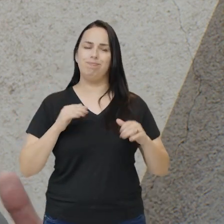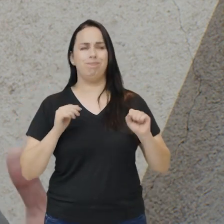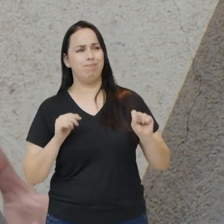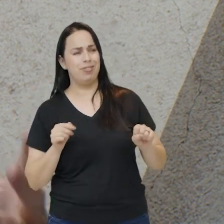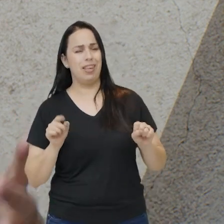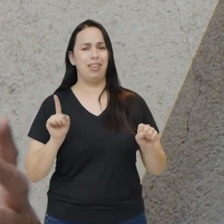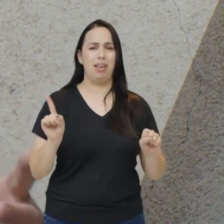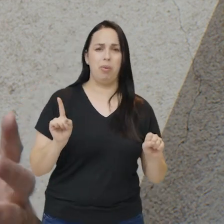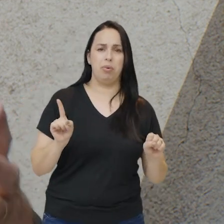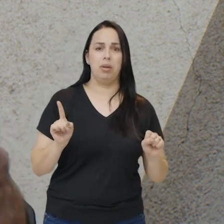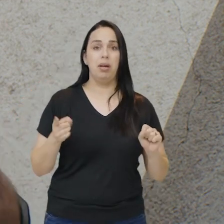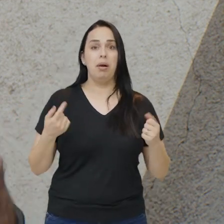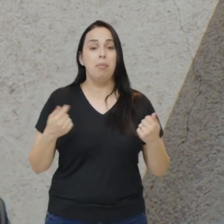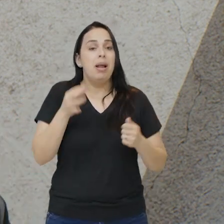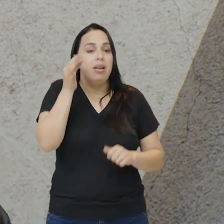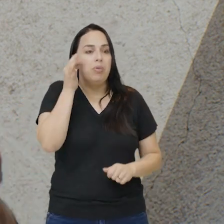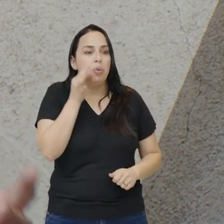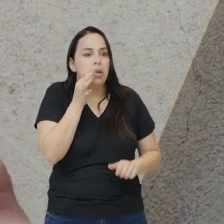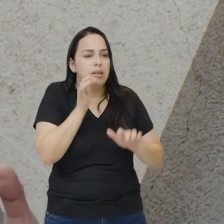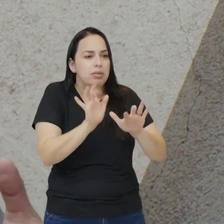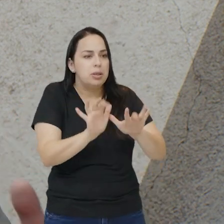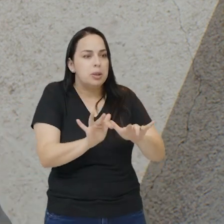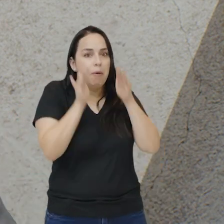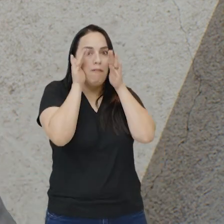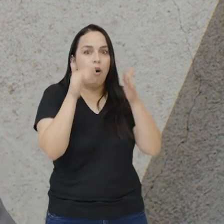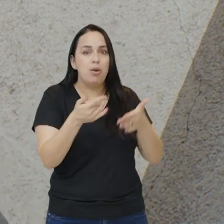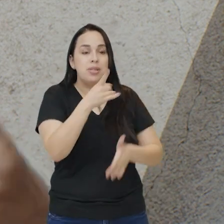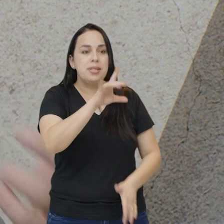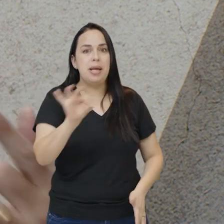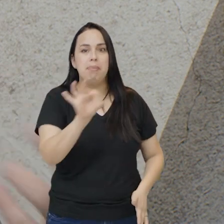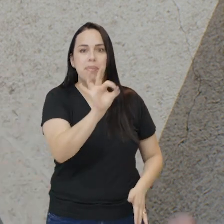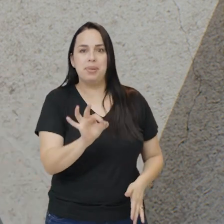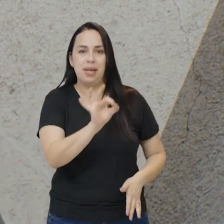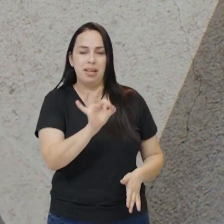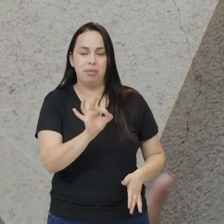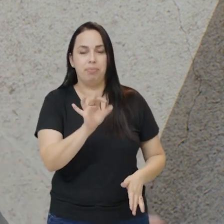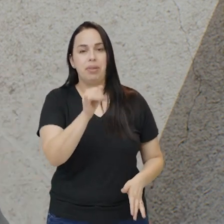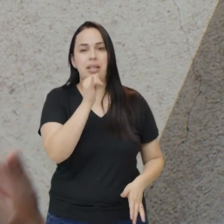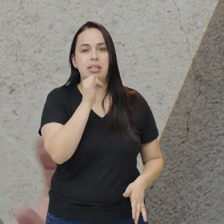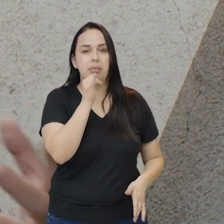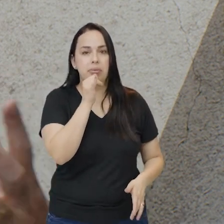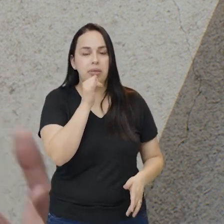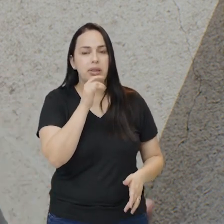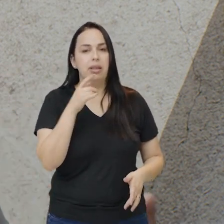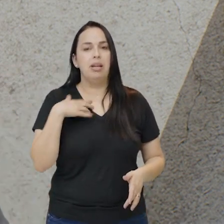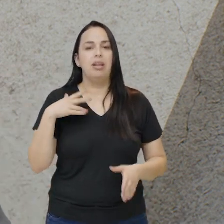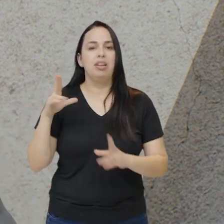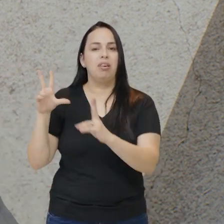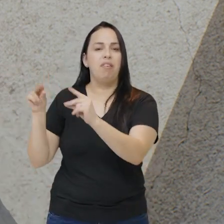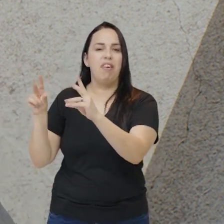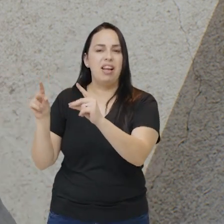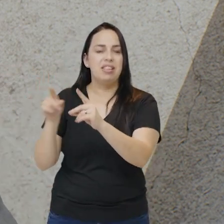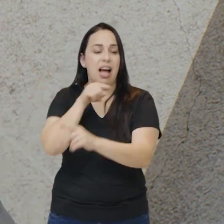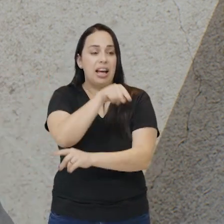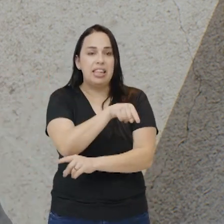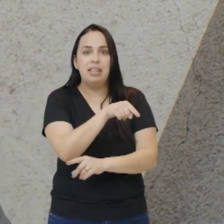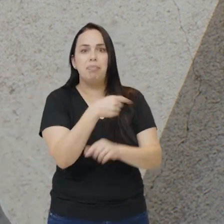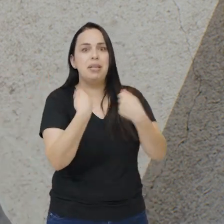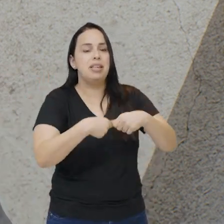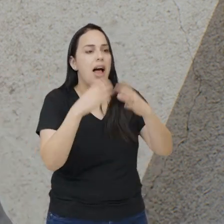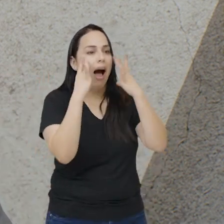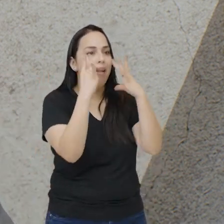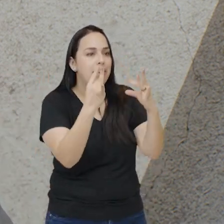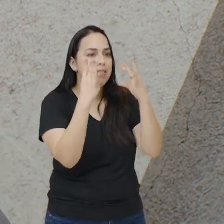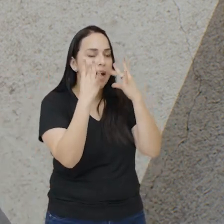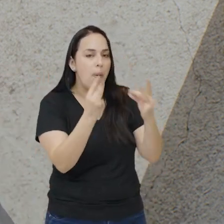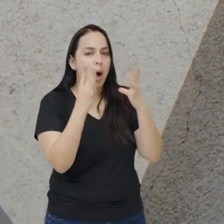o atendente tem que estar ali 100% concentrado, porque diferente de uma conversa assim, você presta atenção em vários detalhes. No telefone, você